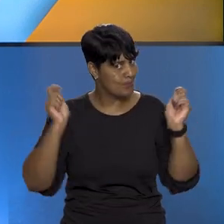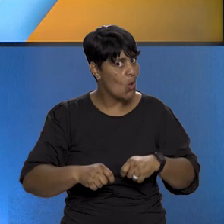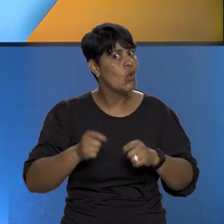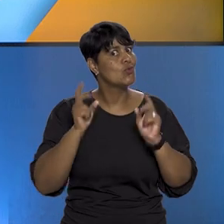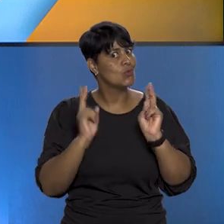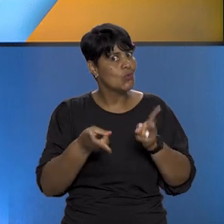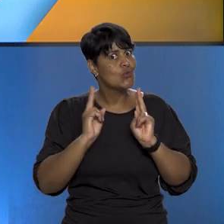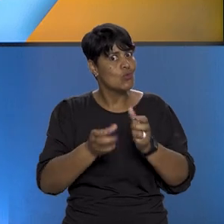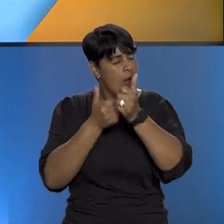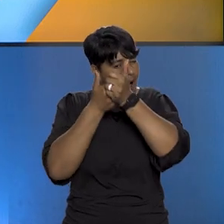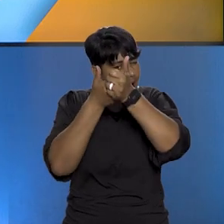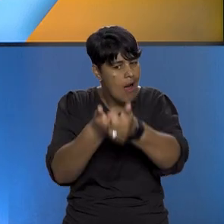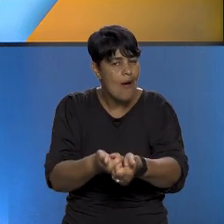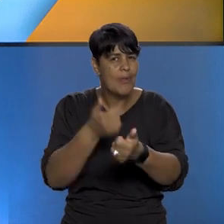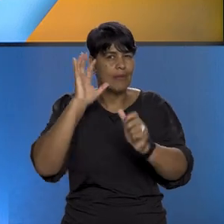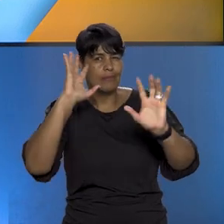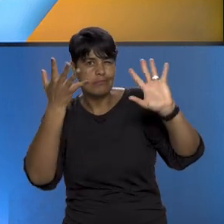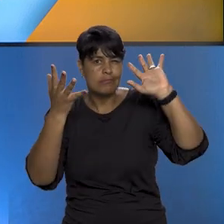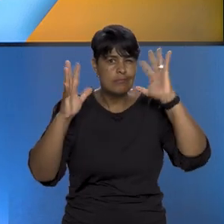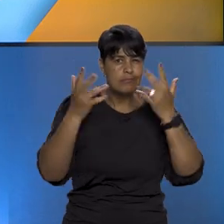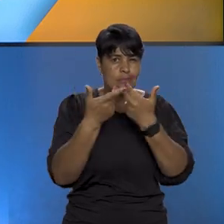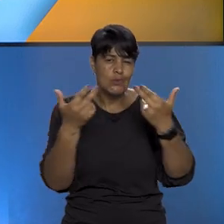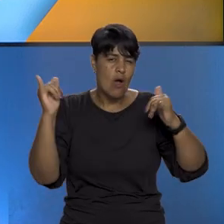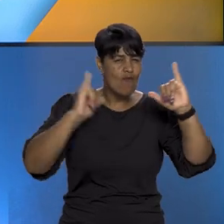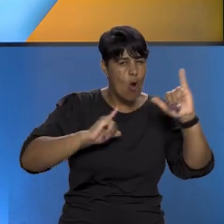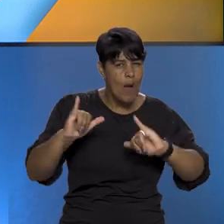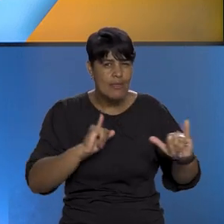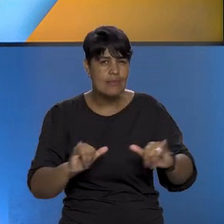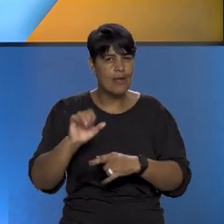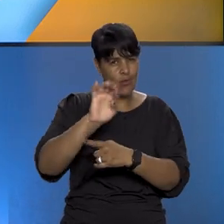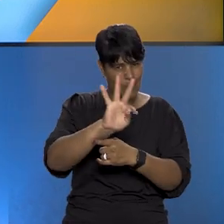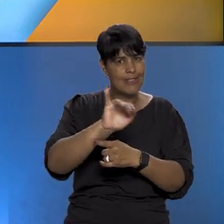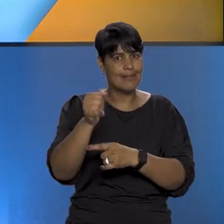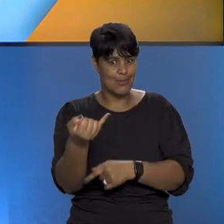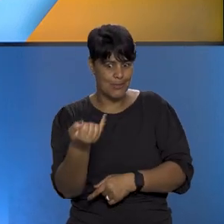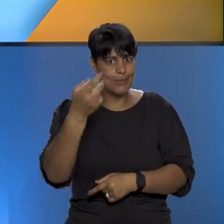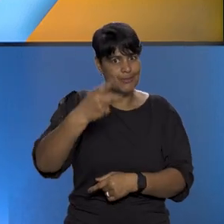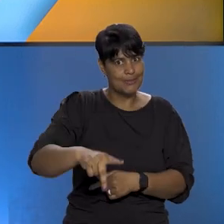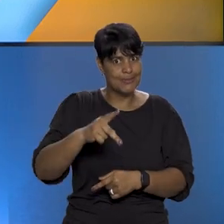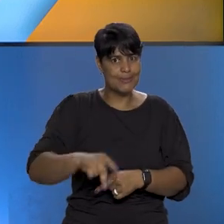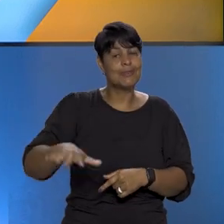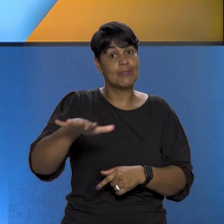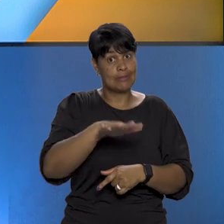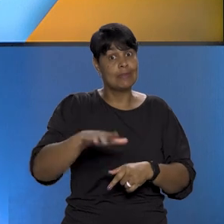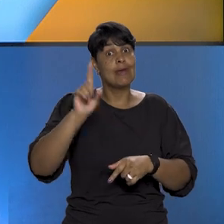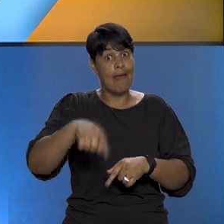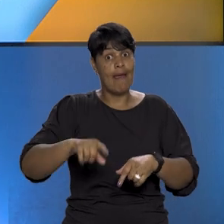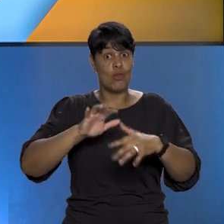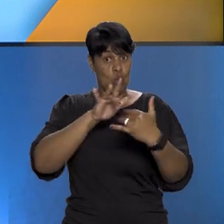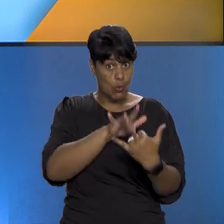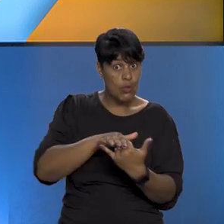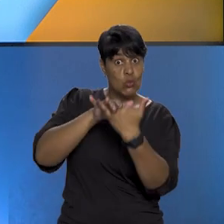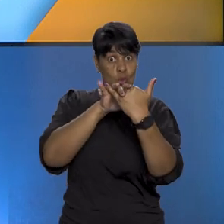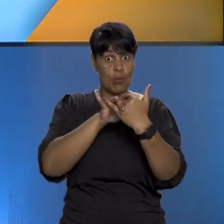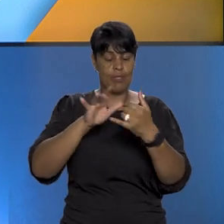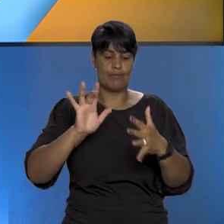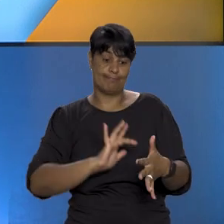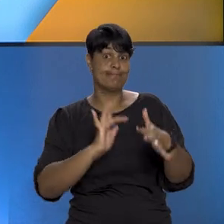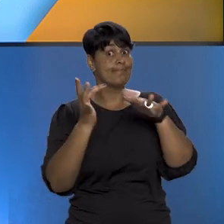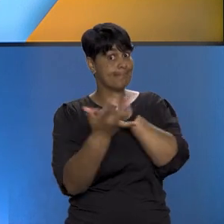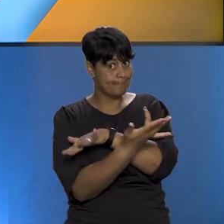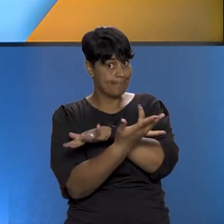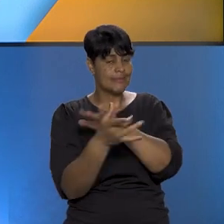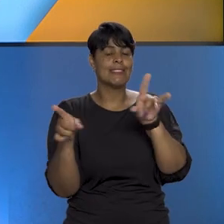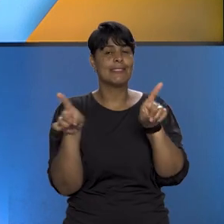acompanhar outras decisões e informações do tribunal da Cidadania no nosso canal do YouTube nas redes